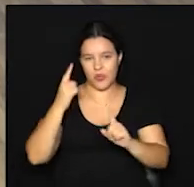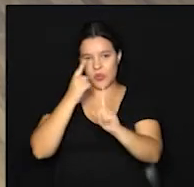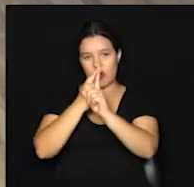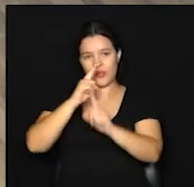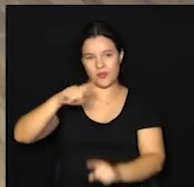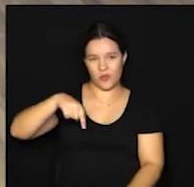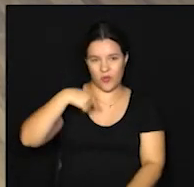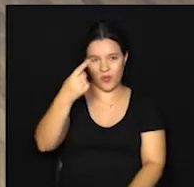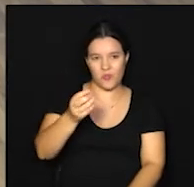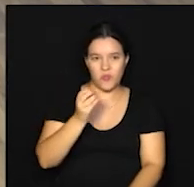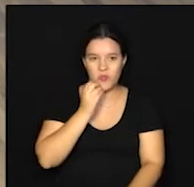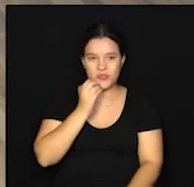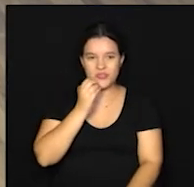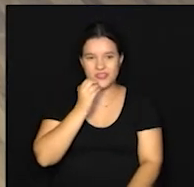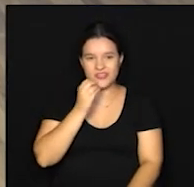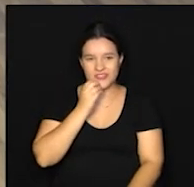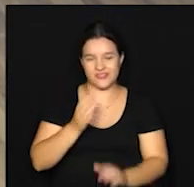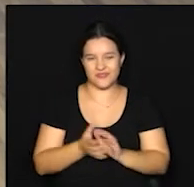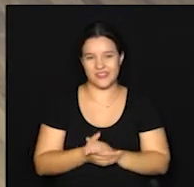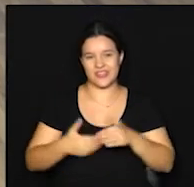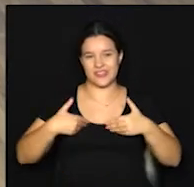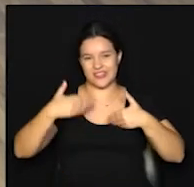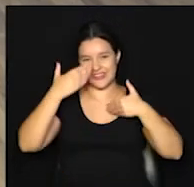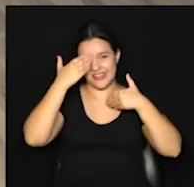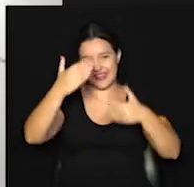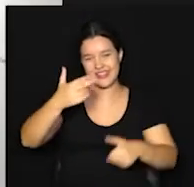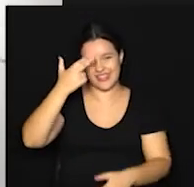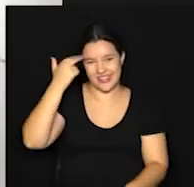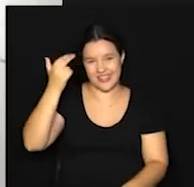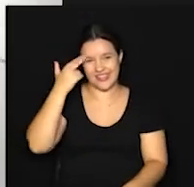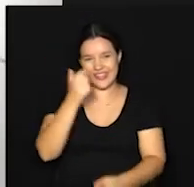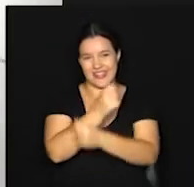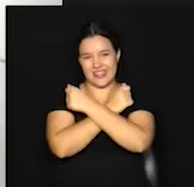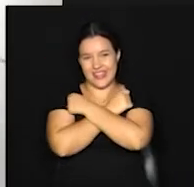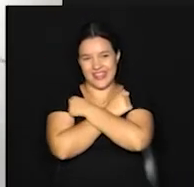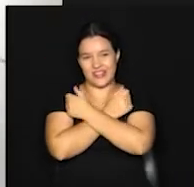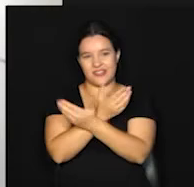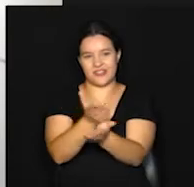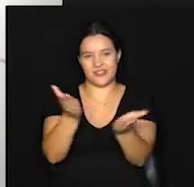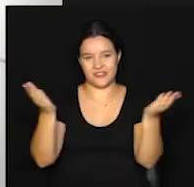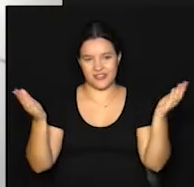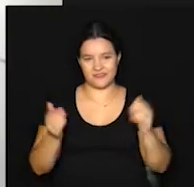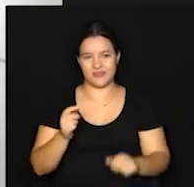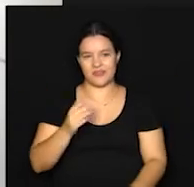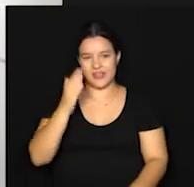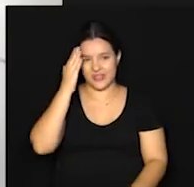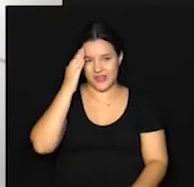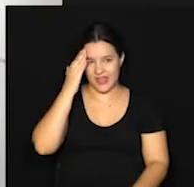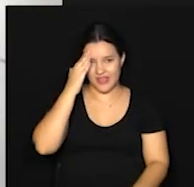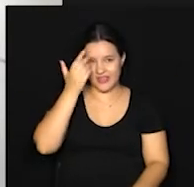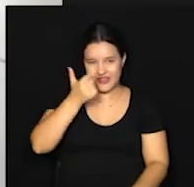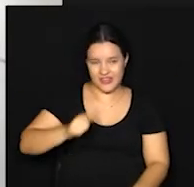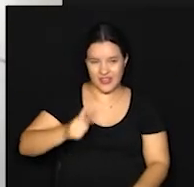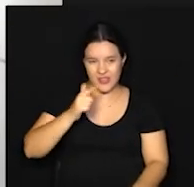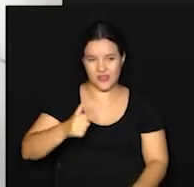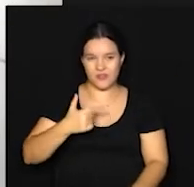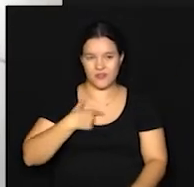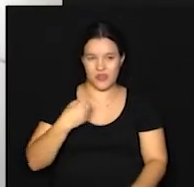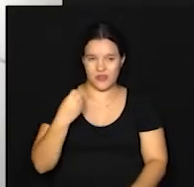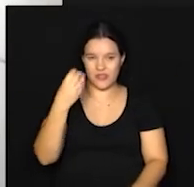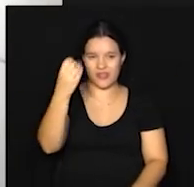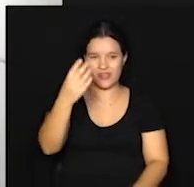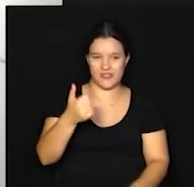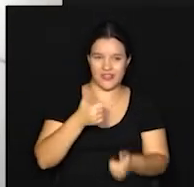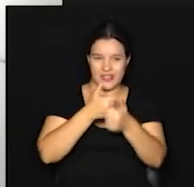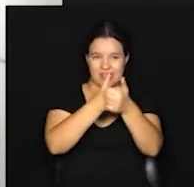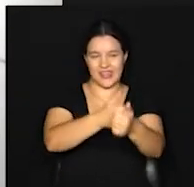próxima oportunidade. Eu que agradeço. Um abraço para todo mundo. E quem quiser saber um pouquinho mais das minhas viagens, é só me